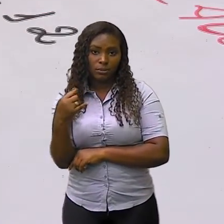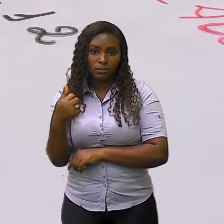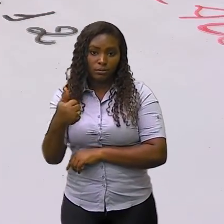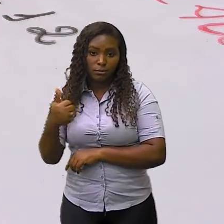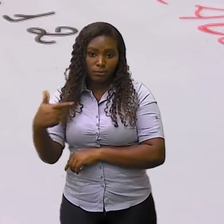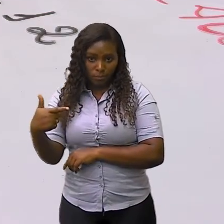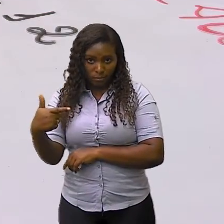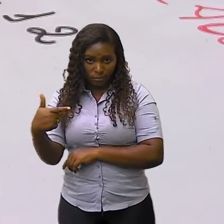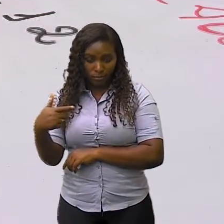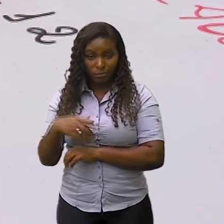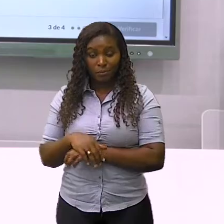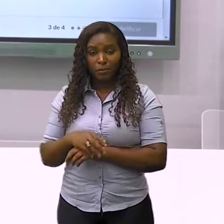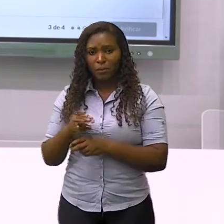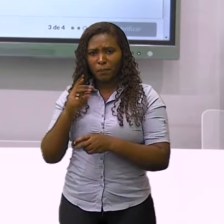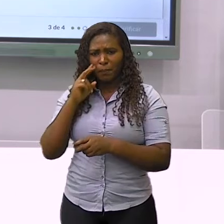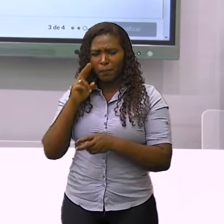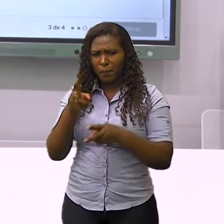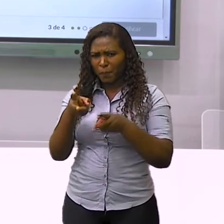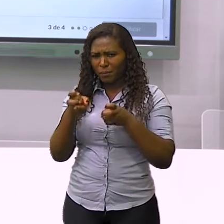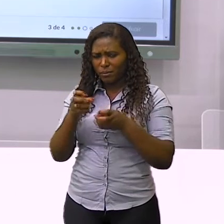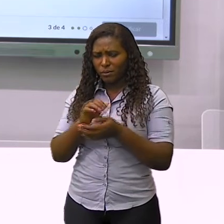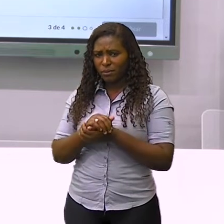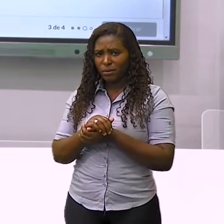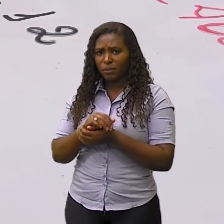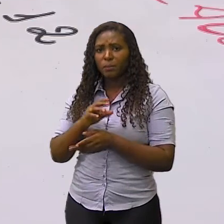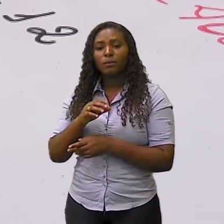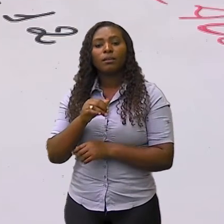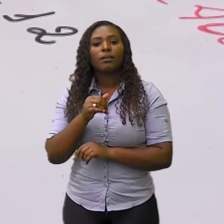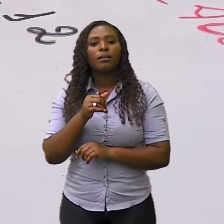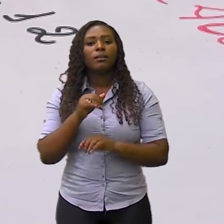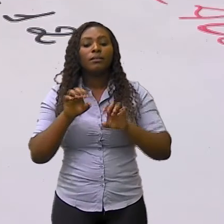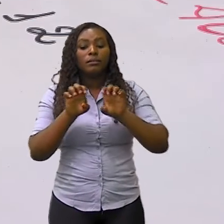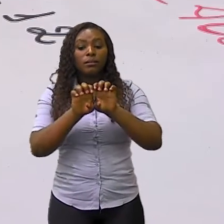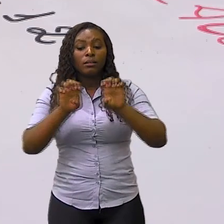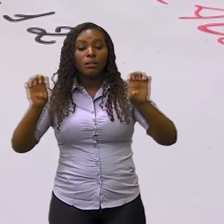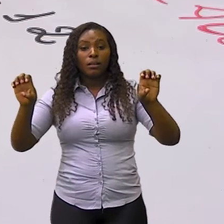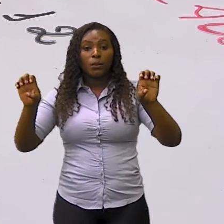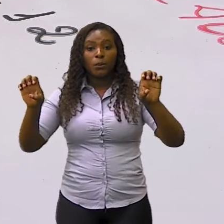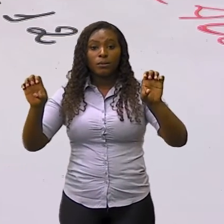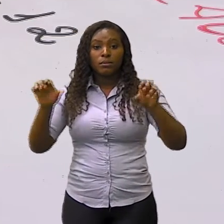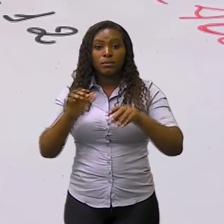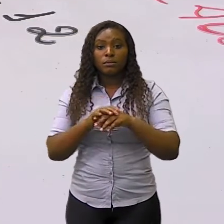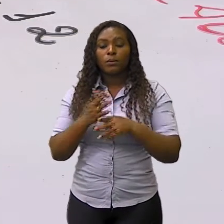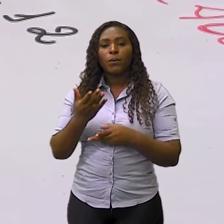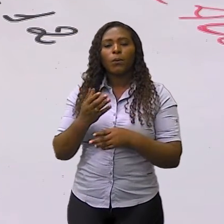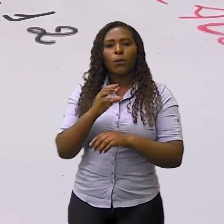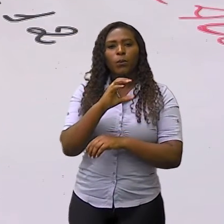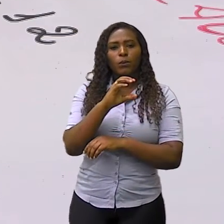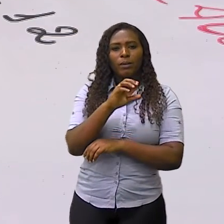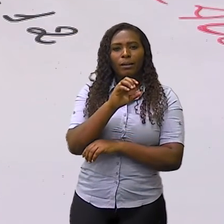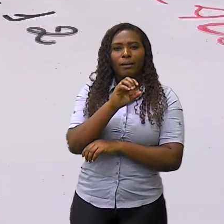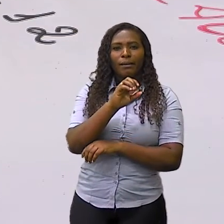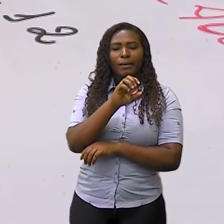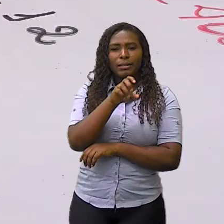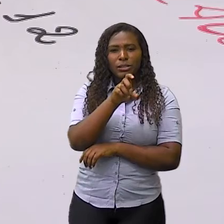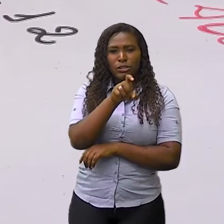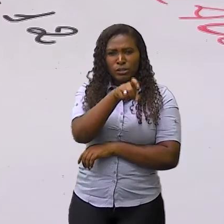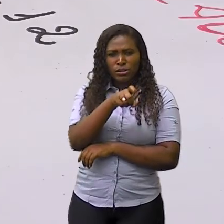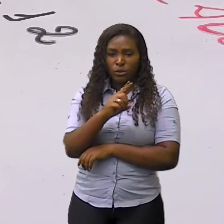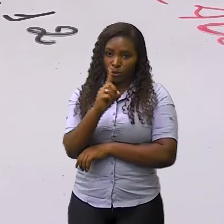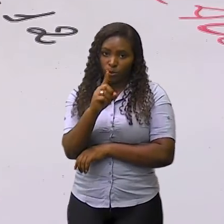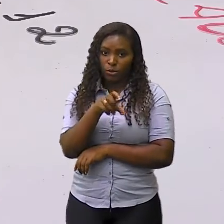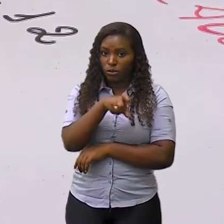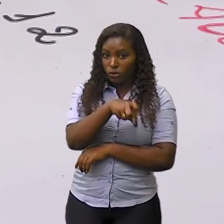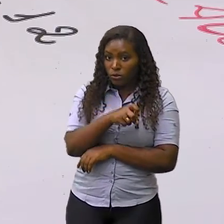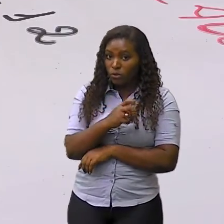alguns exercícios como game, como pontuação de um jogo, de um game que vocês já conhecem. Porém, nós